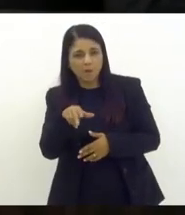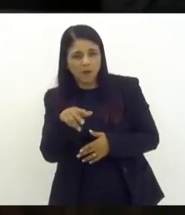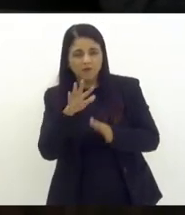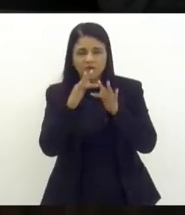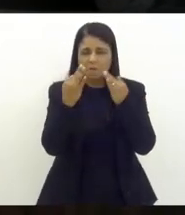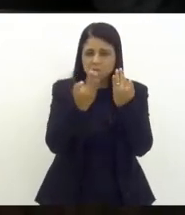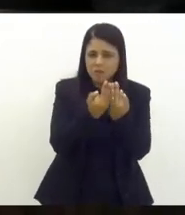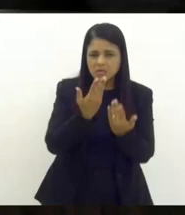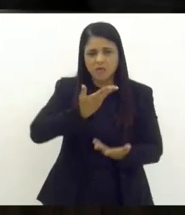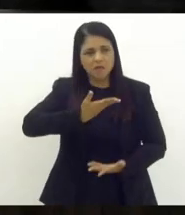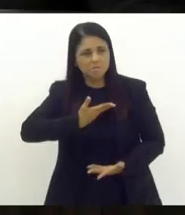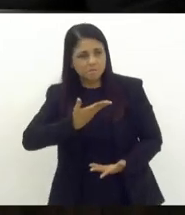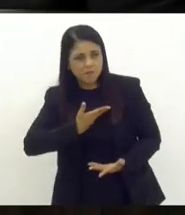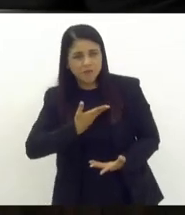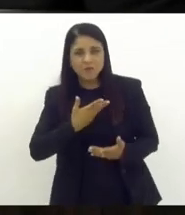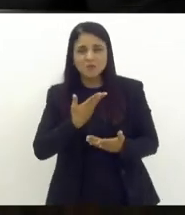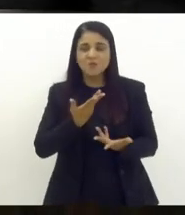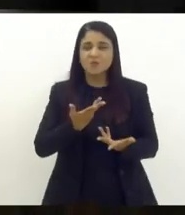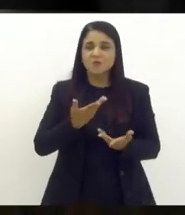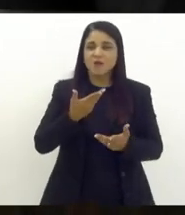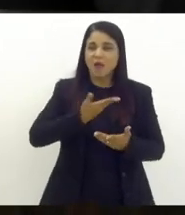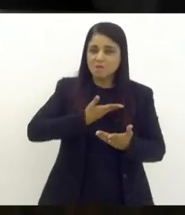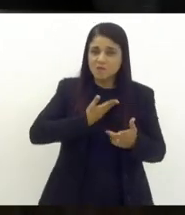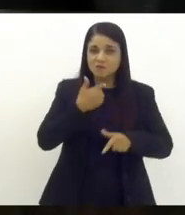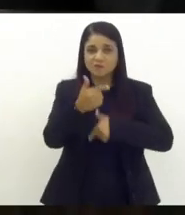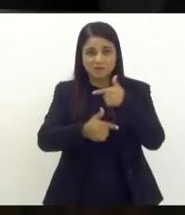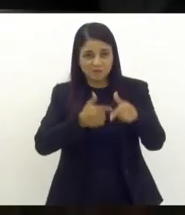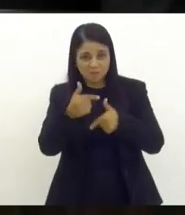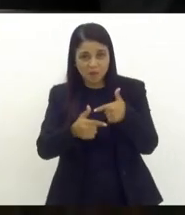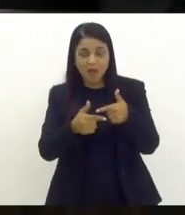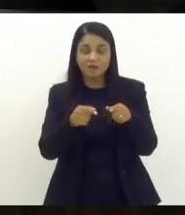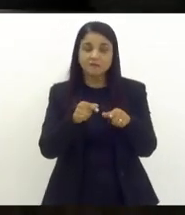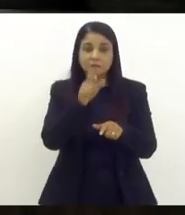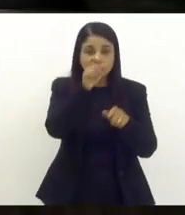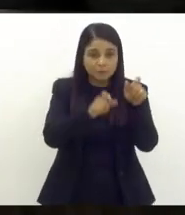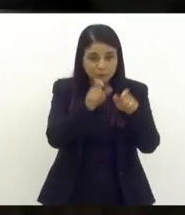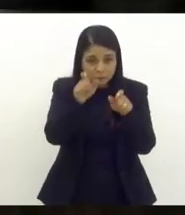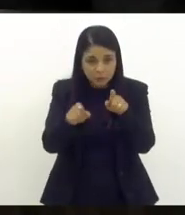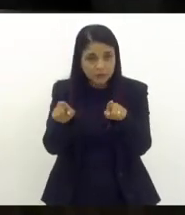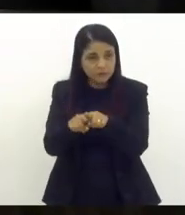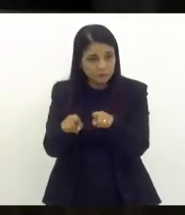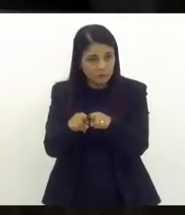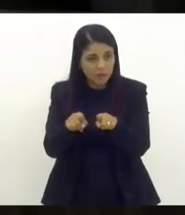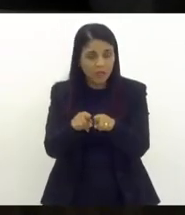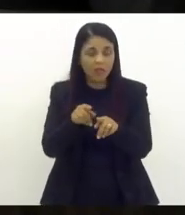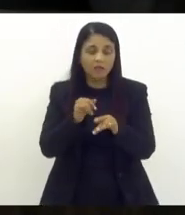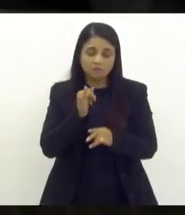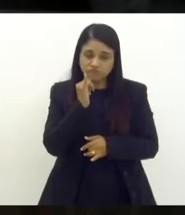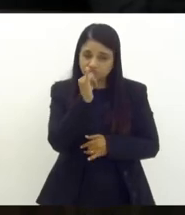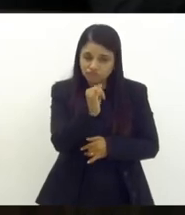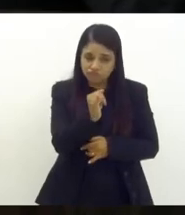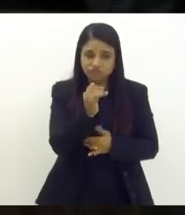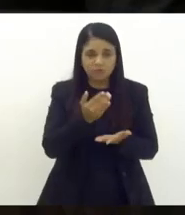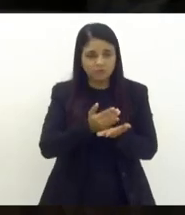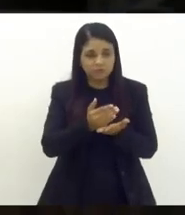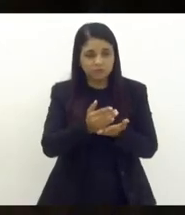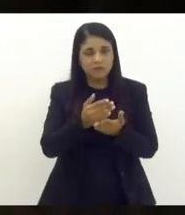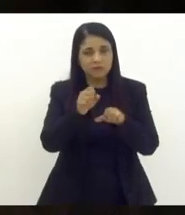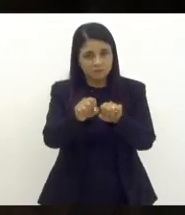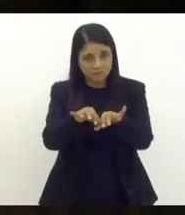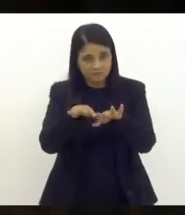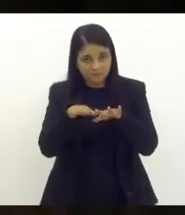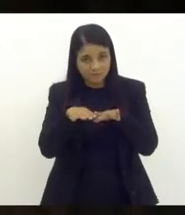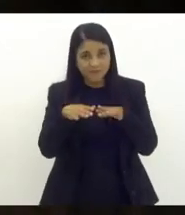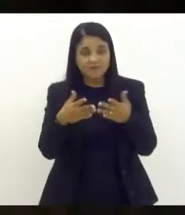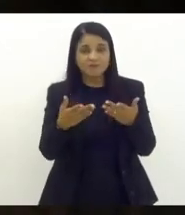companheiros amigos colegas de trabalho e também tem pessoas como eu falava ali agora ao iniciar a cerimônia que